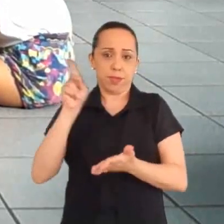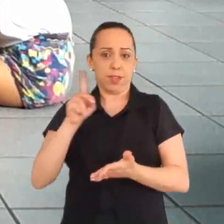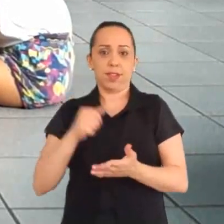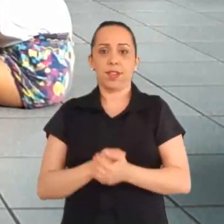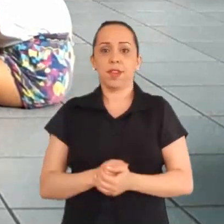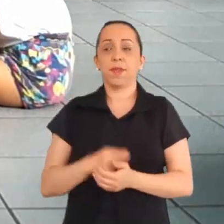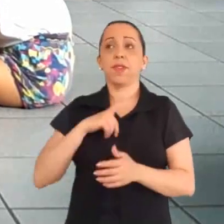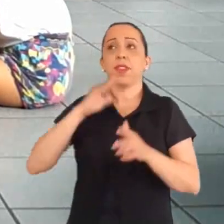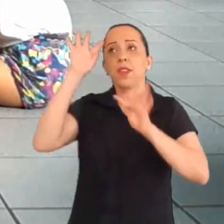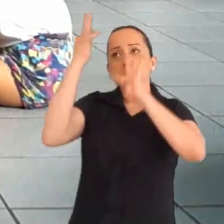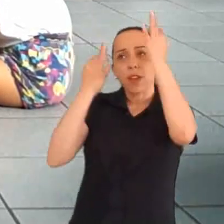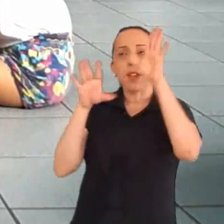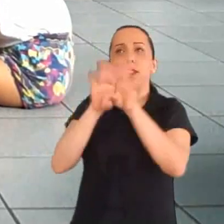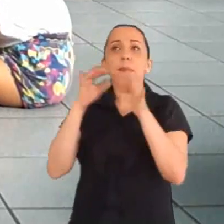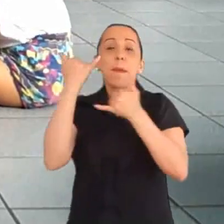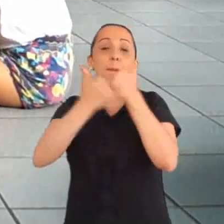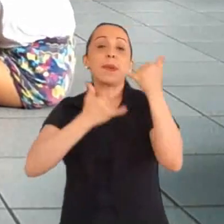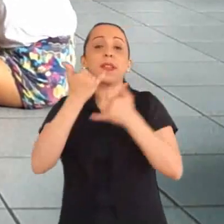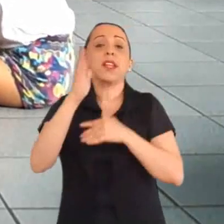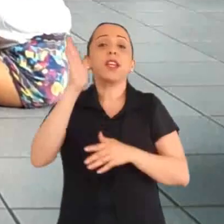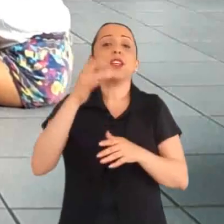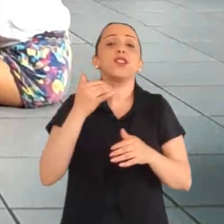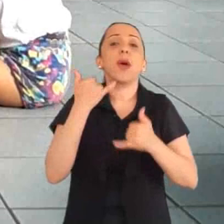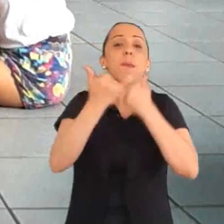são brincadeiras. Quem já brincou aqui de amarelinha?